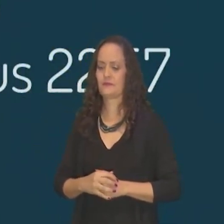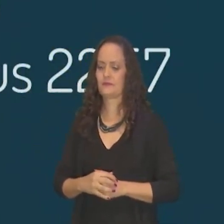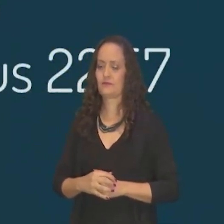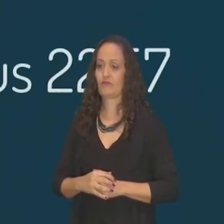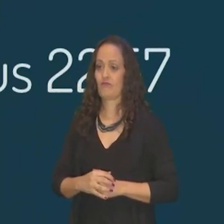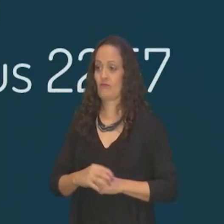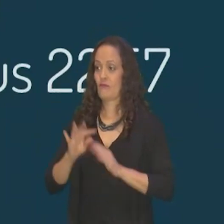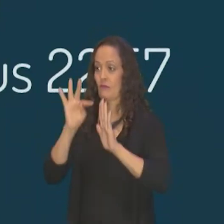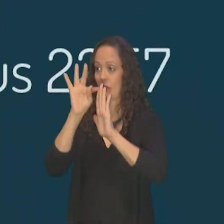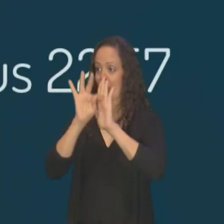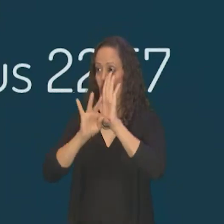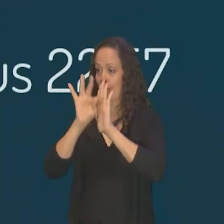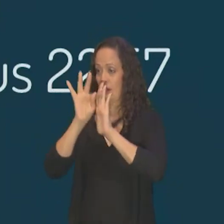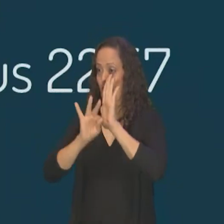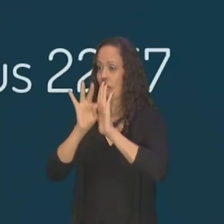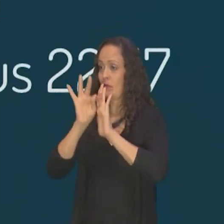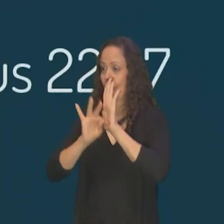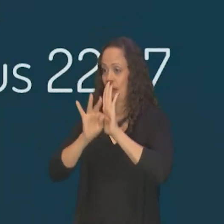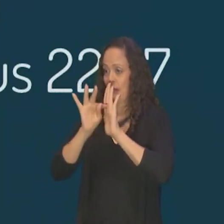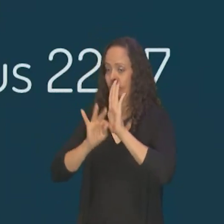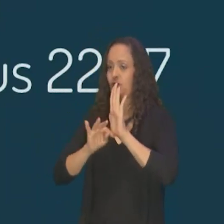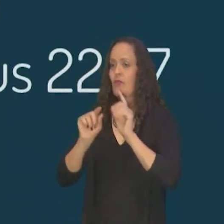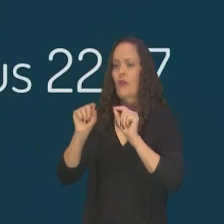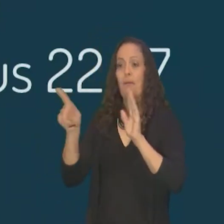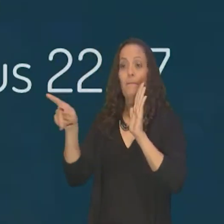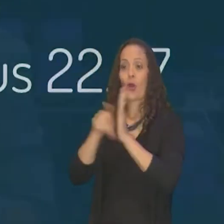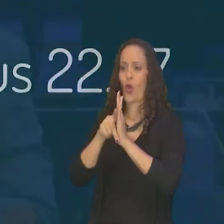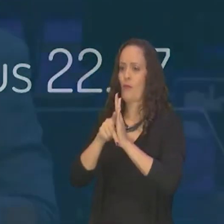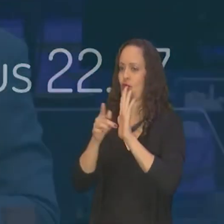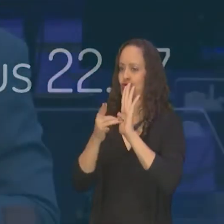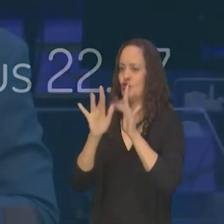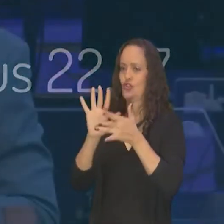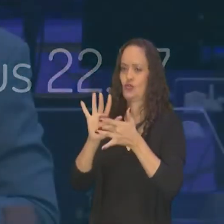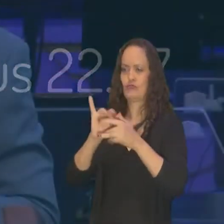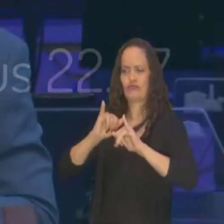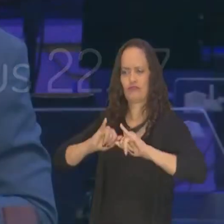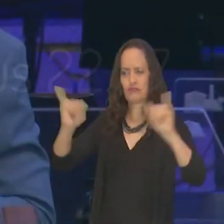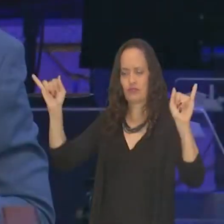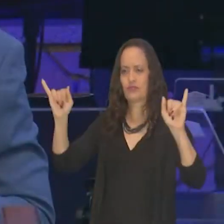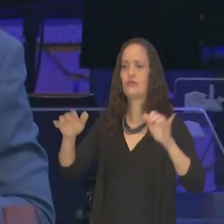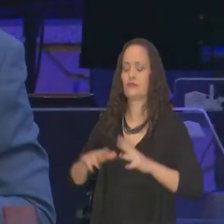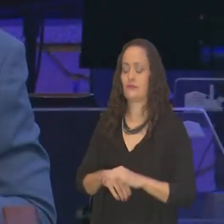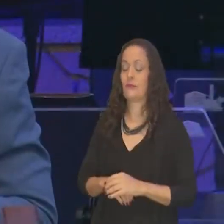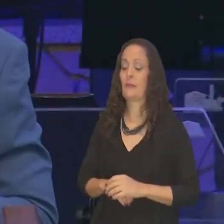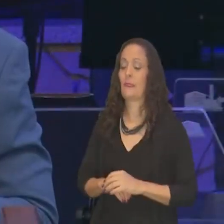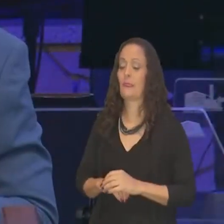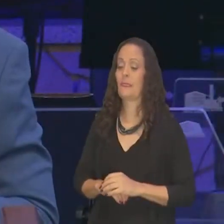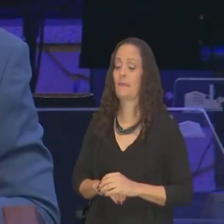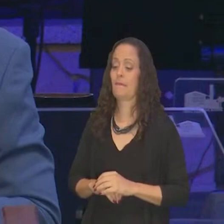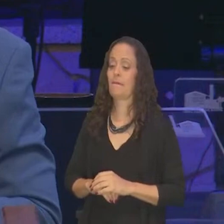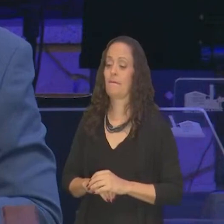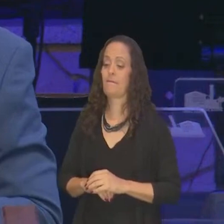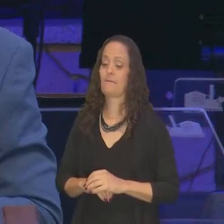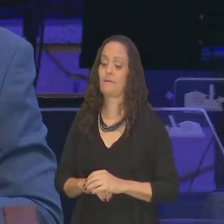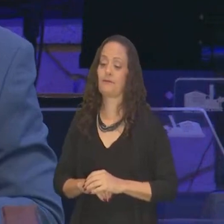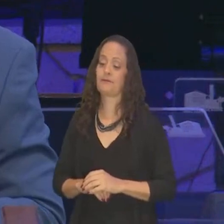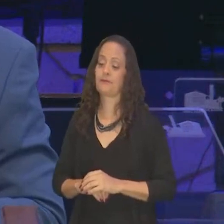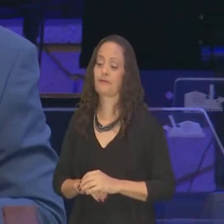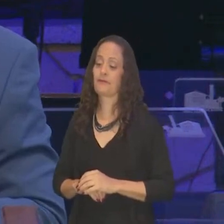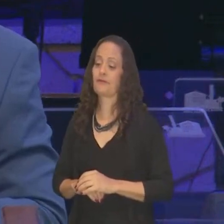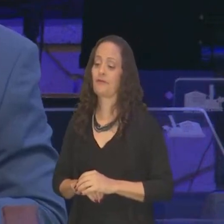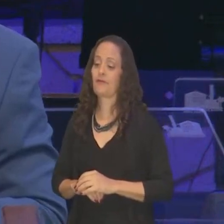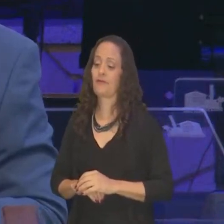Esse texto é um texto totalmente messiânico. Nesse texto, Isaías capítulo 53, nós